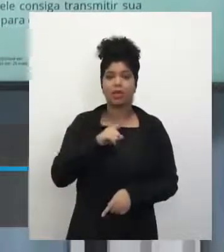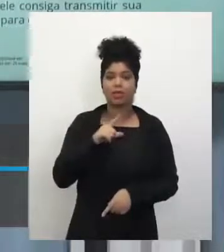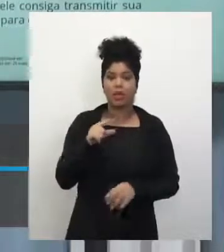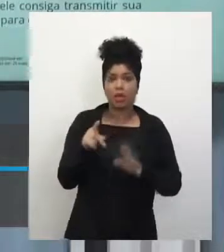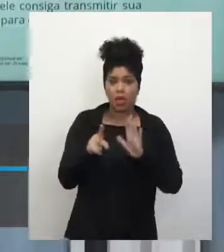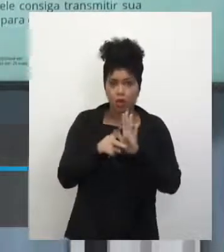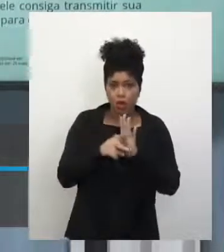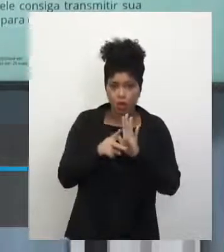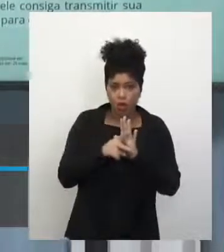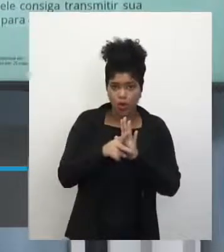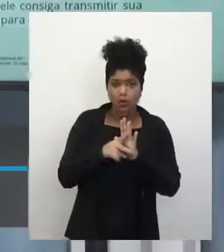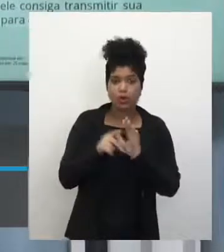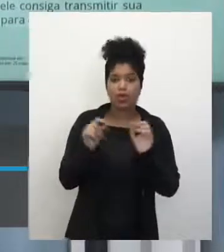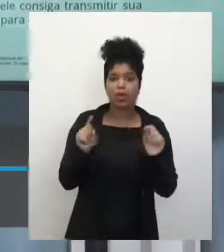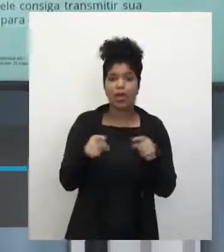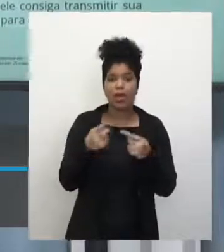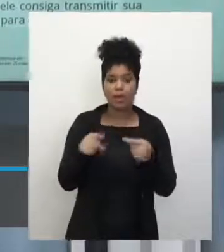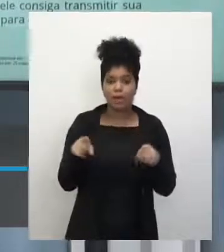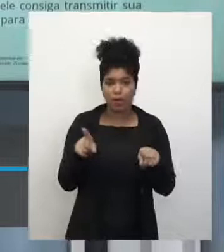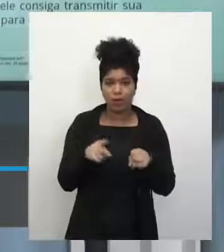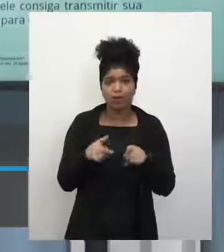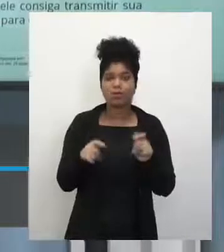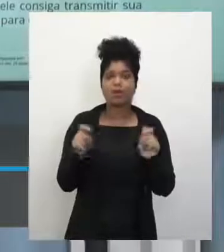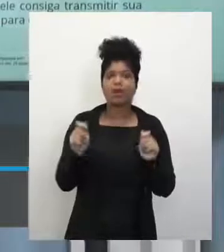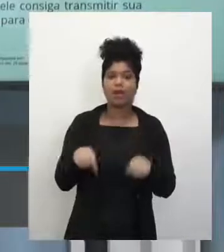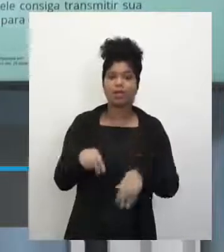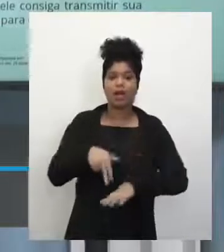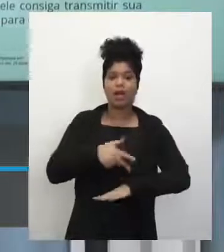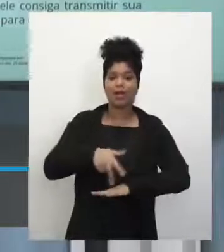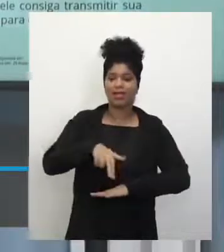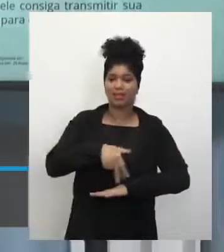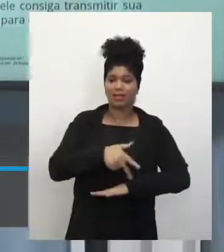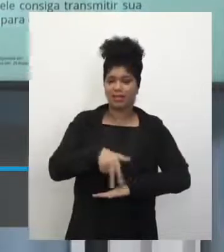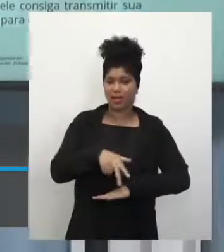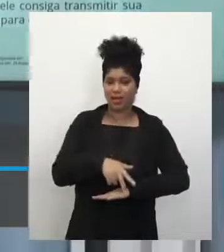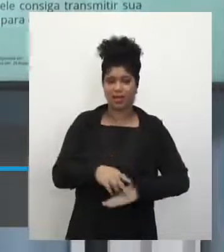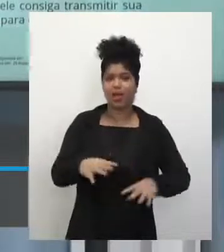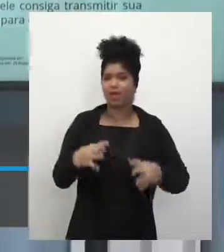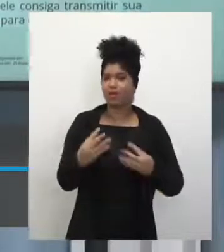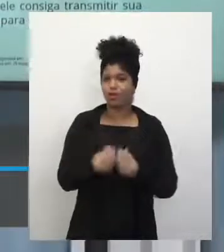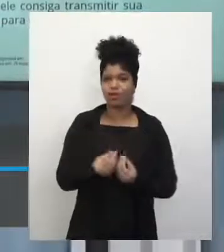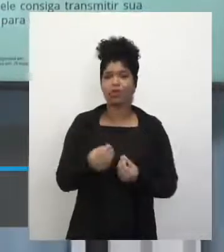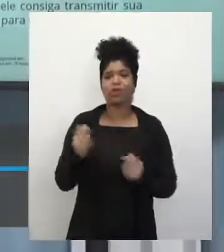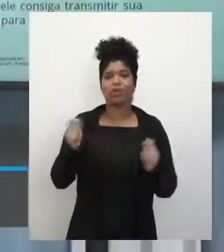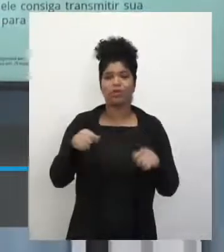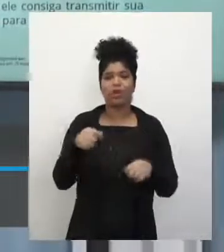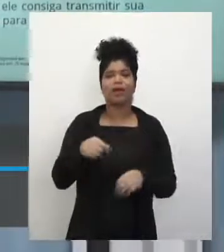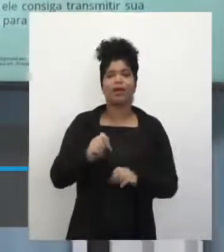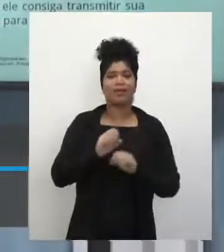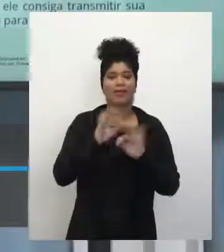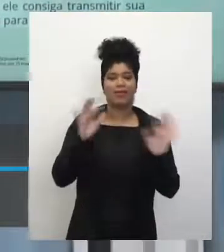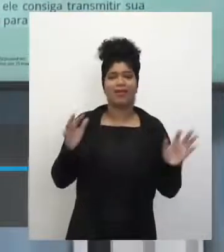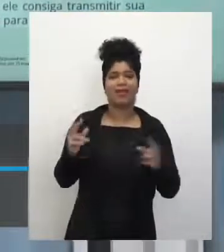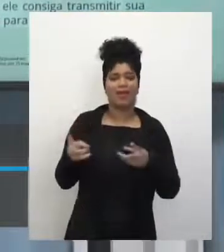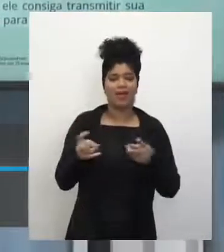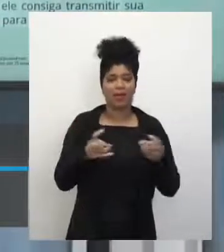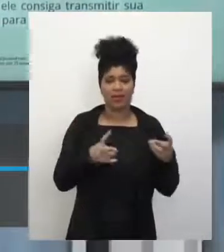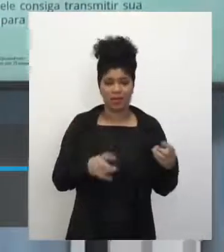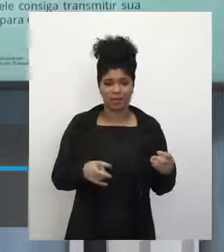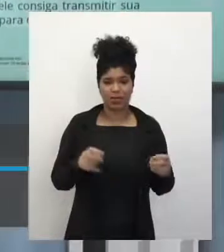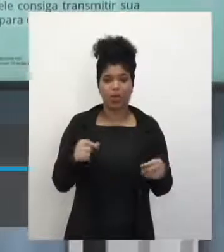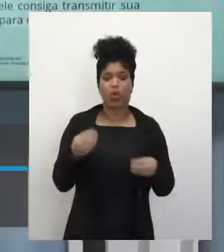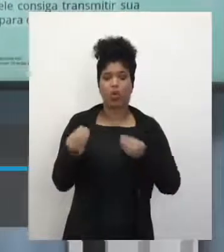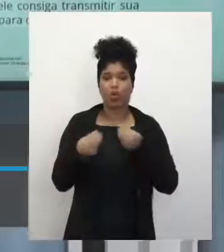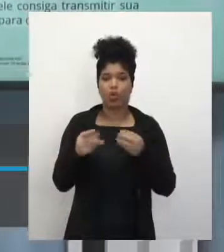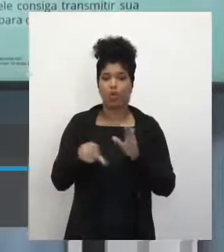poderia também fazer uma música, uma coreografia, ou qualquer outra, né? Outra forma, né? Escolher qualquer outra forma dessas para colocar